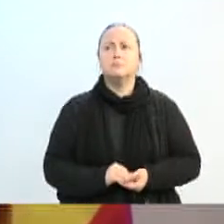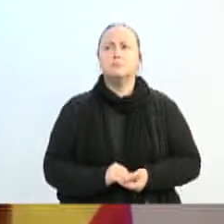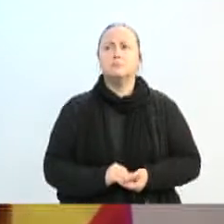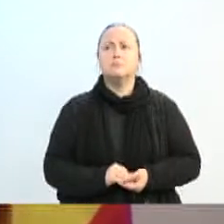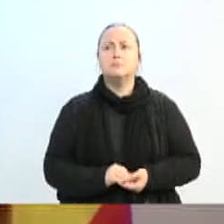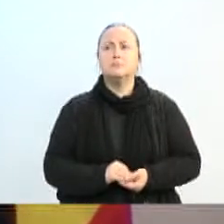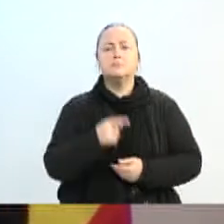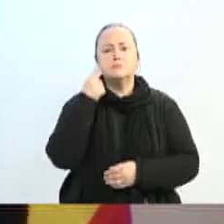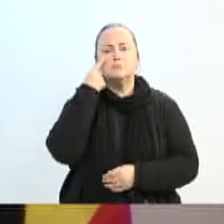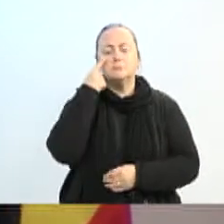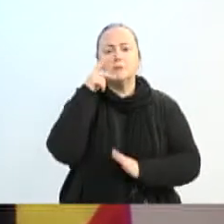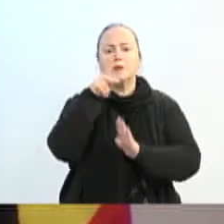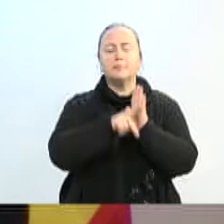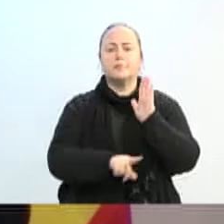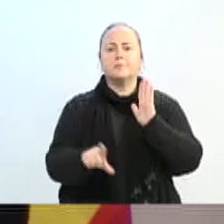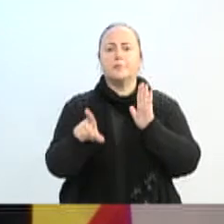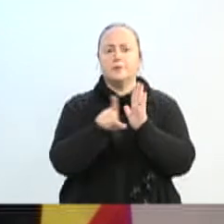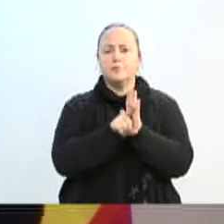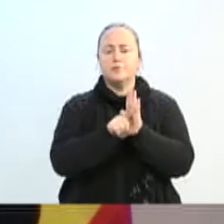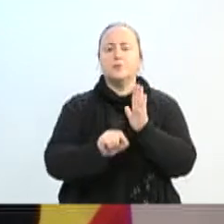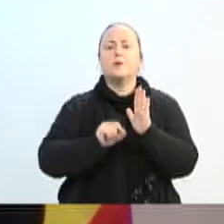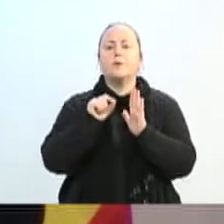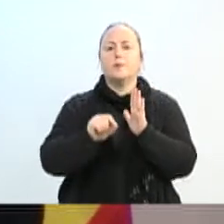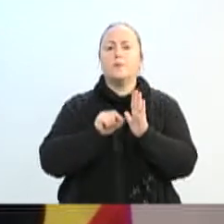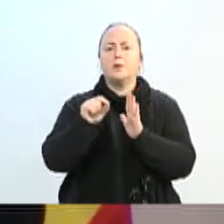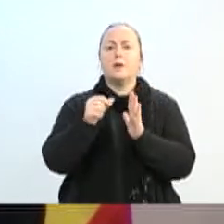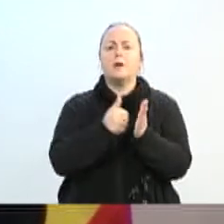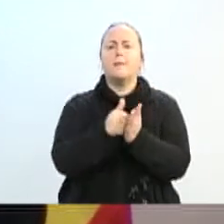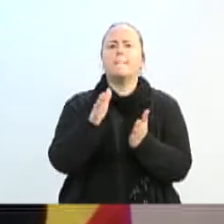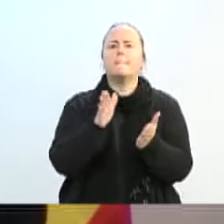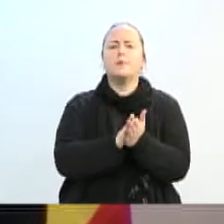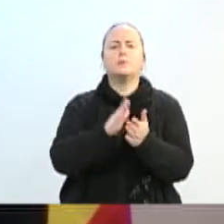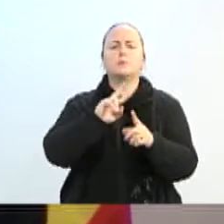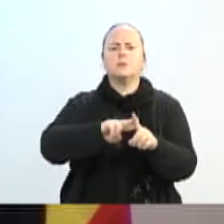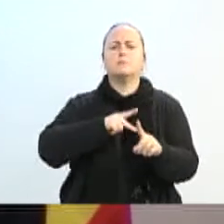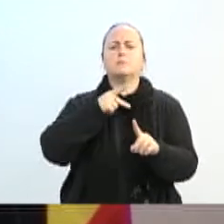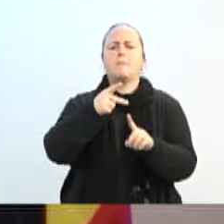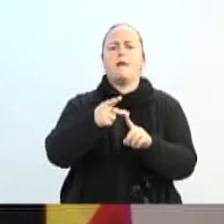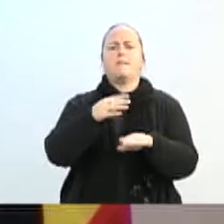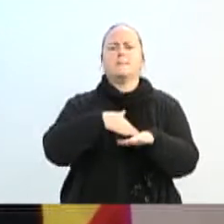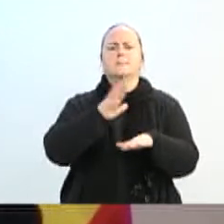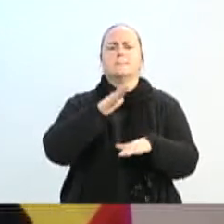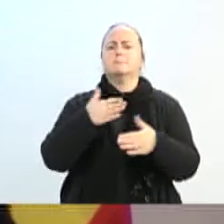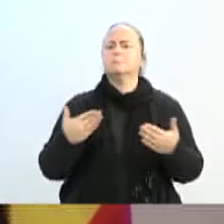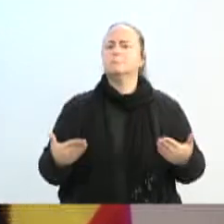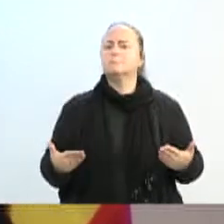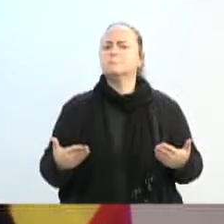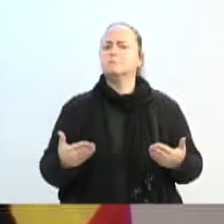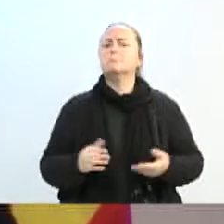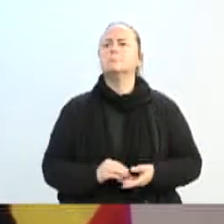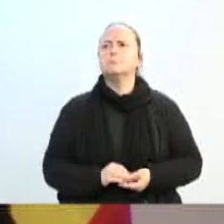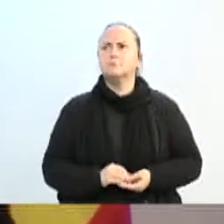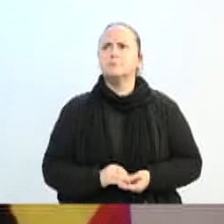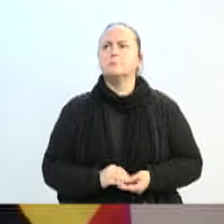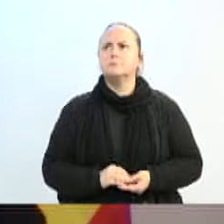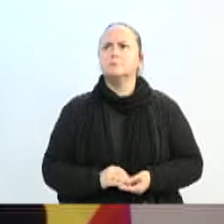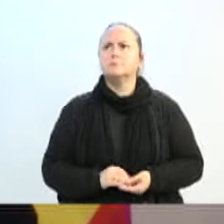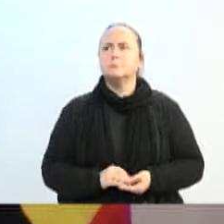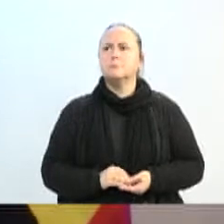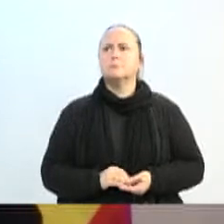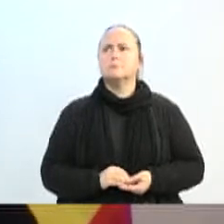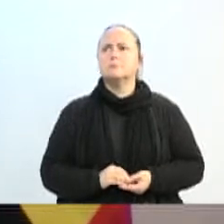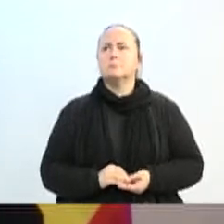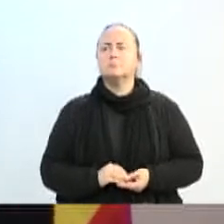a entrar com o projeto de lei para aumentar o valor da multa eu quero até pedir aqui a compreensão dos meus colegas